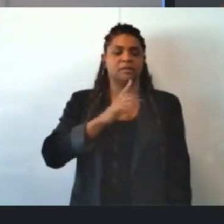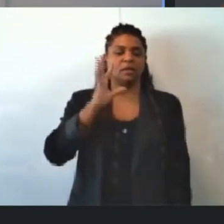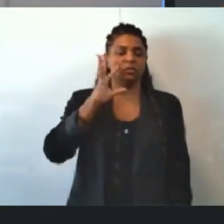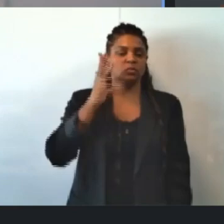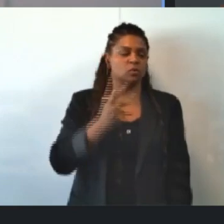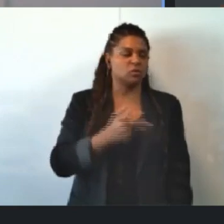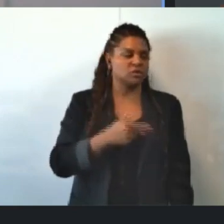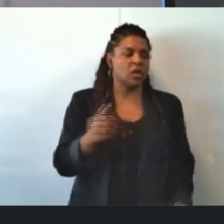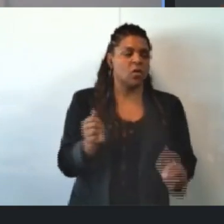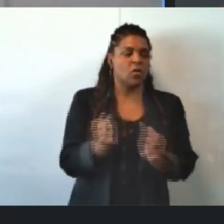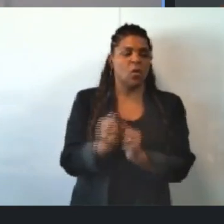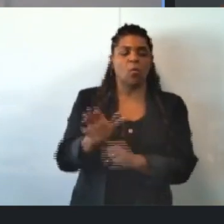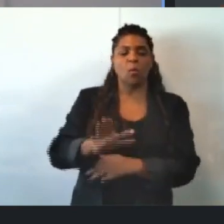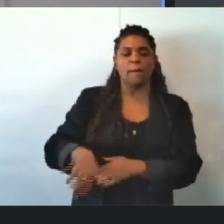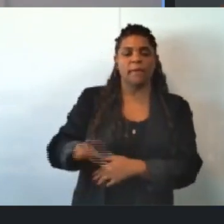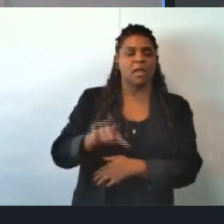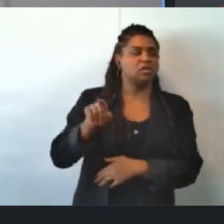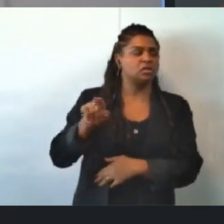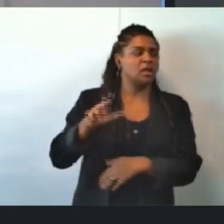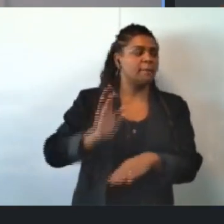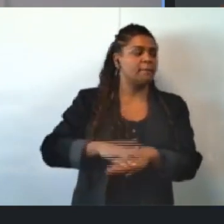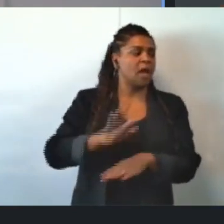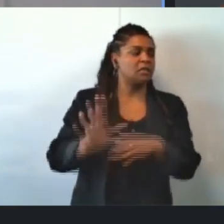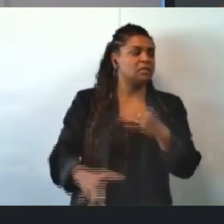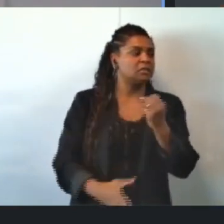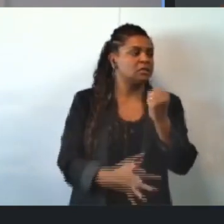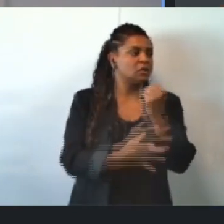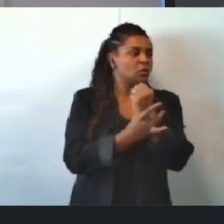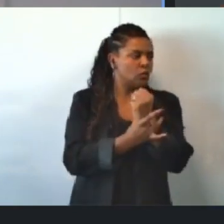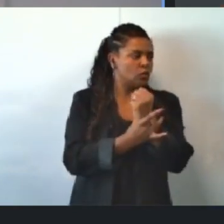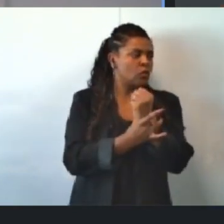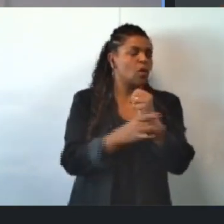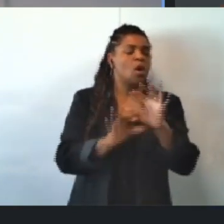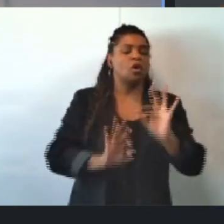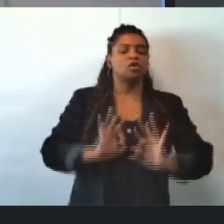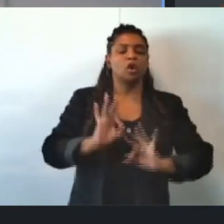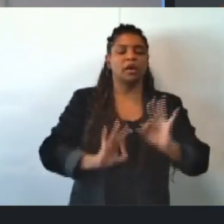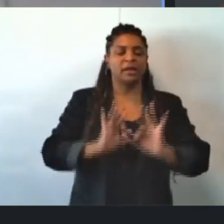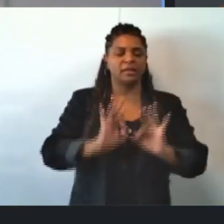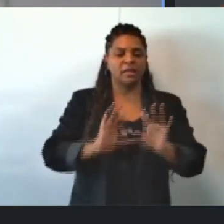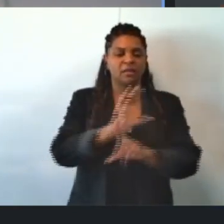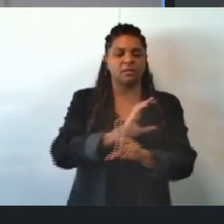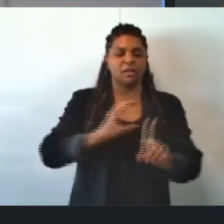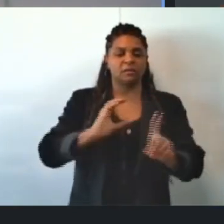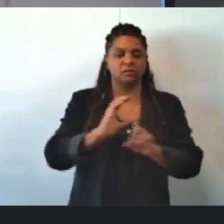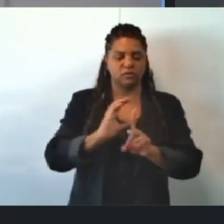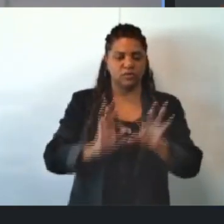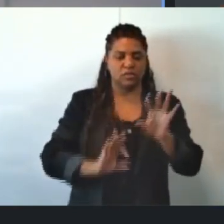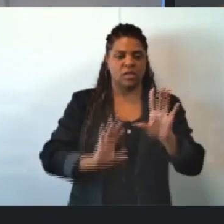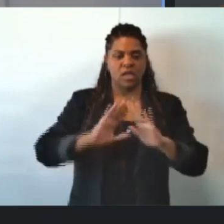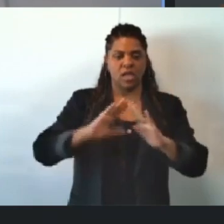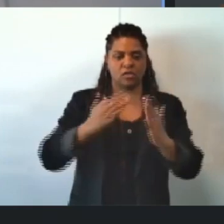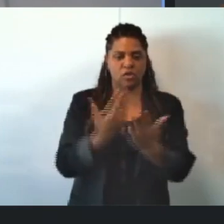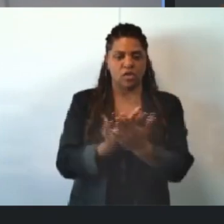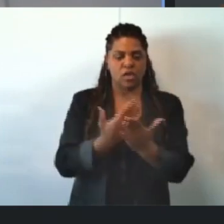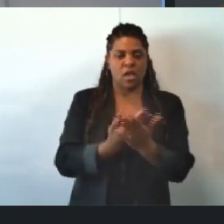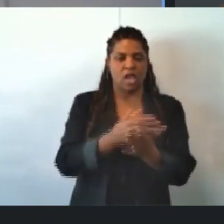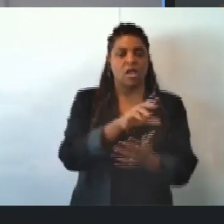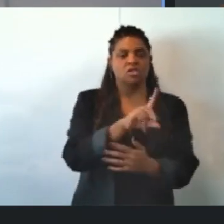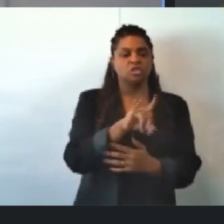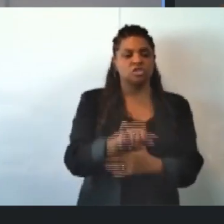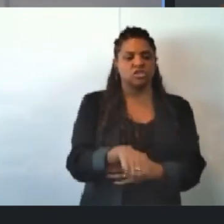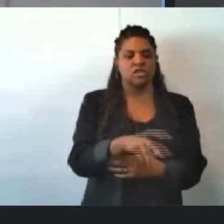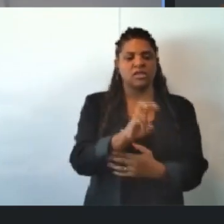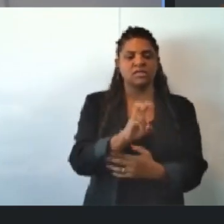mais seguro e organizado para a comunidade escolar. Dia 25 de junho de 24, às 14 horas e